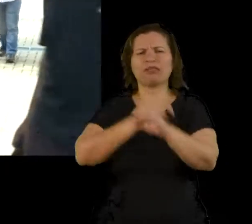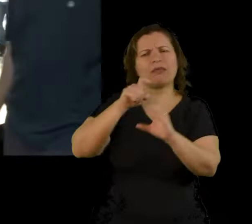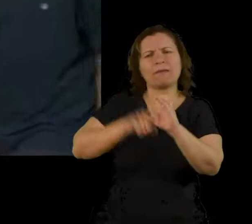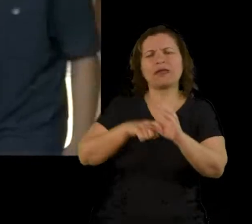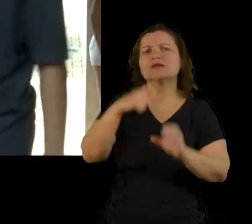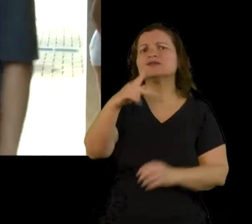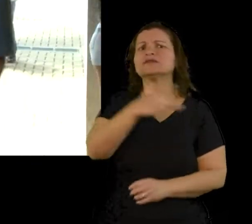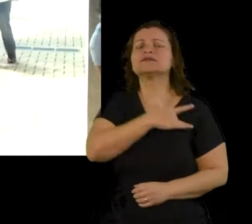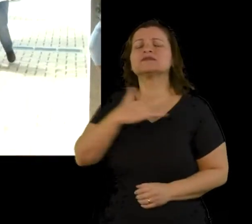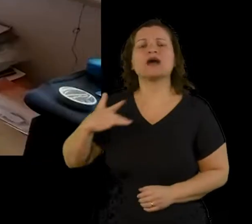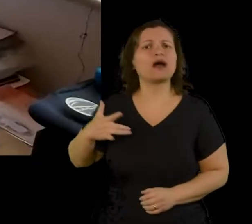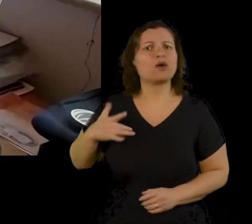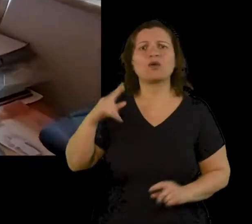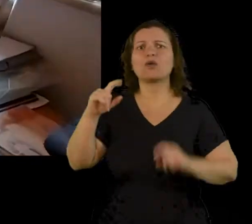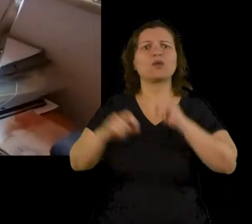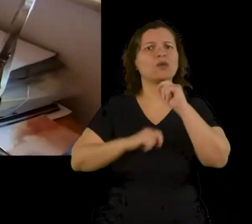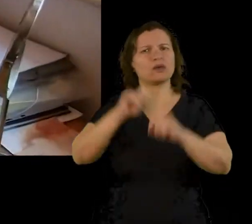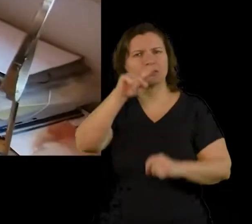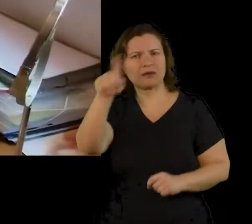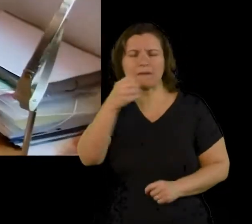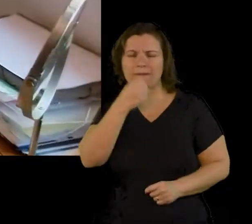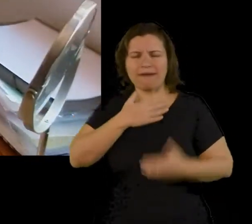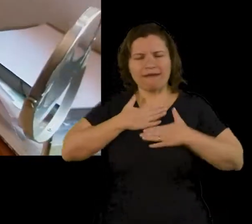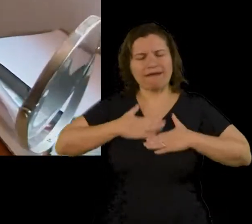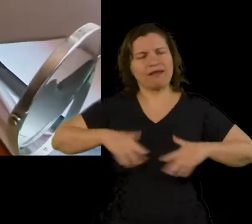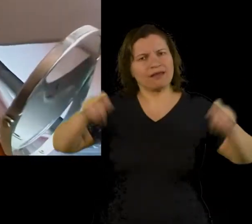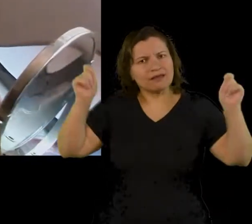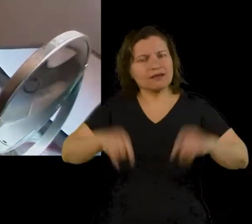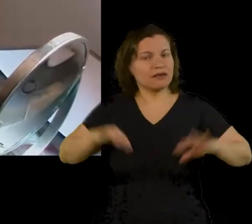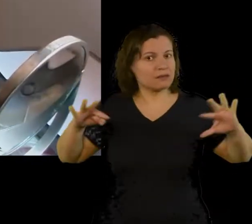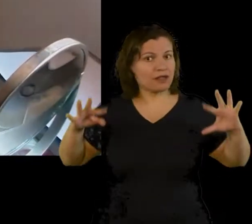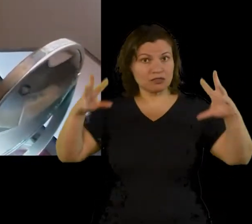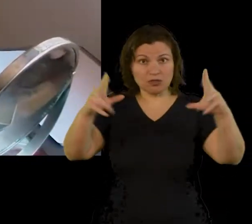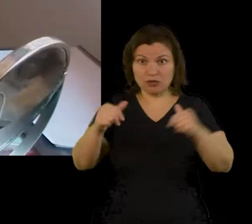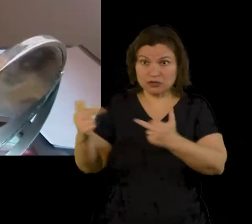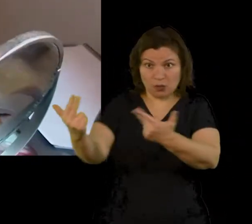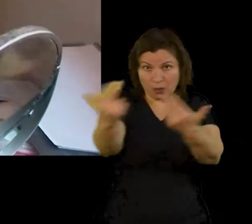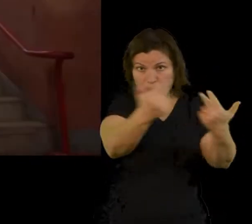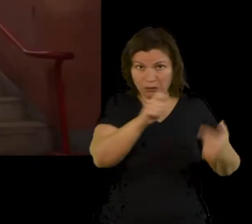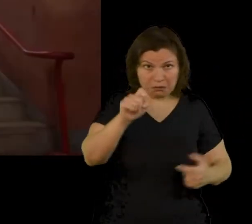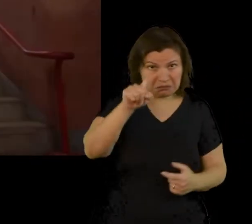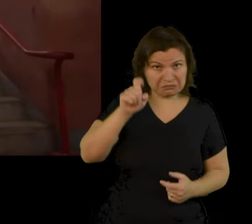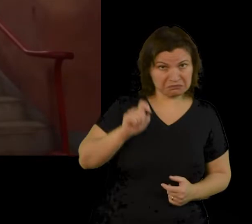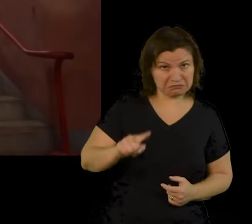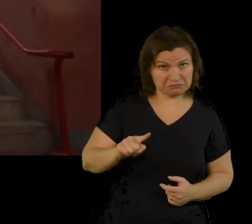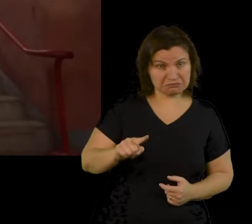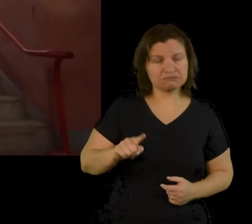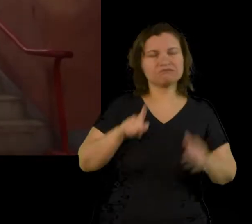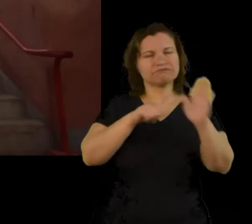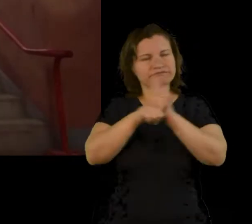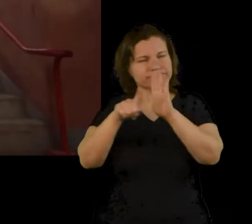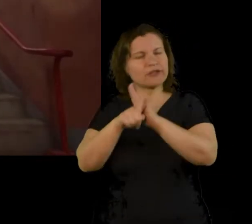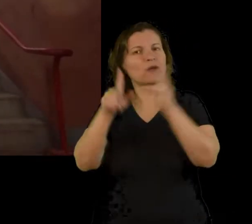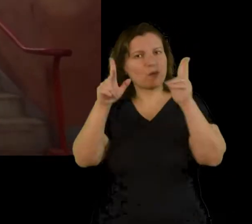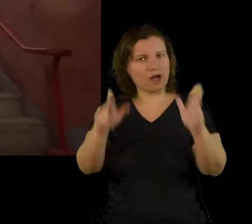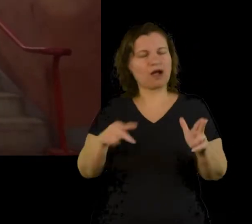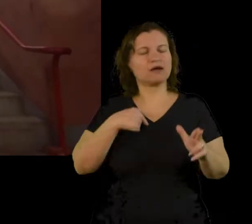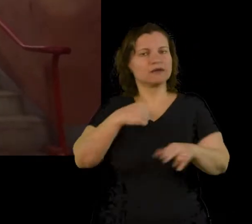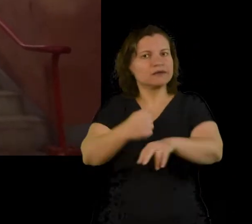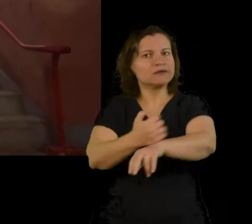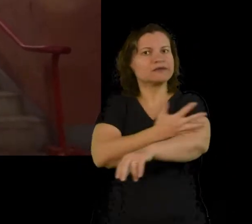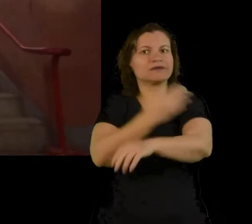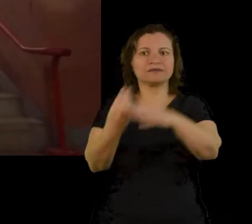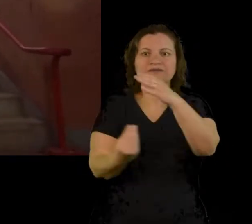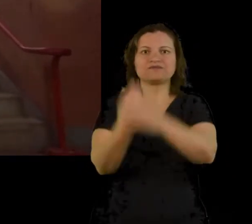sua saúde? Será que o bem-estar é garantido para todos da mesma forma? São questões como essas que inspiraram